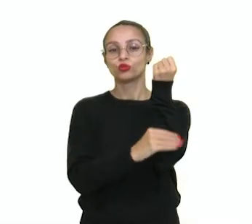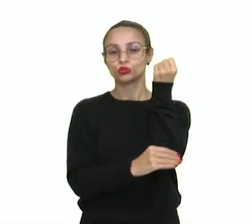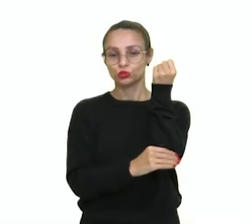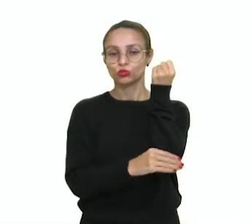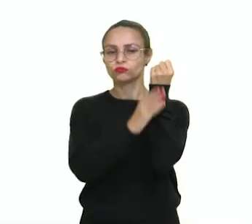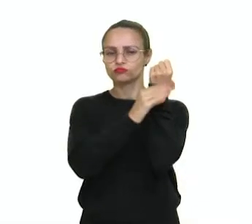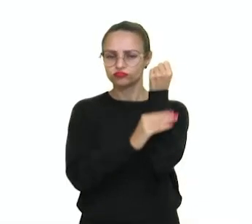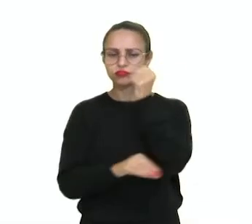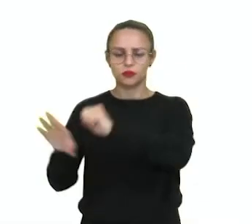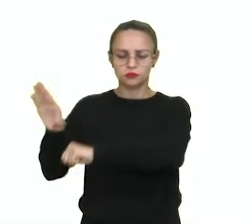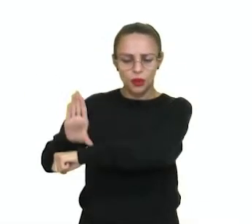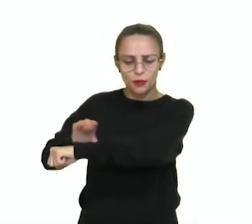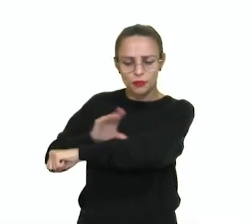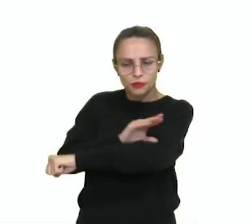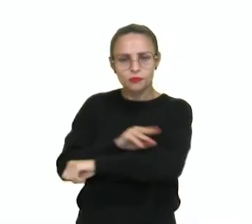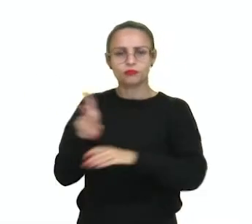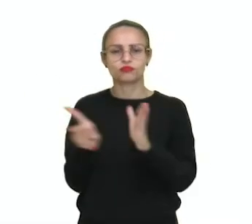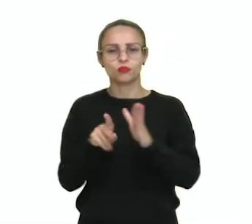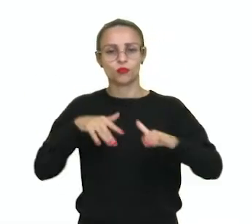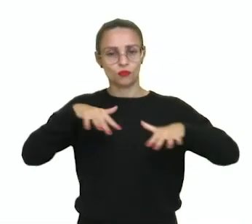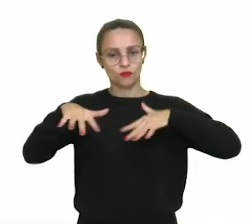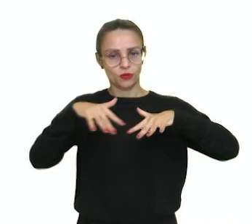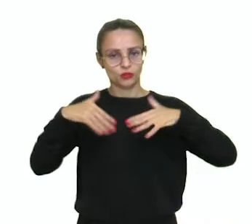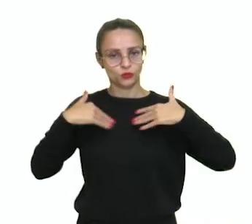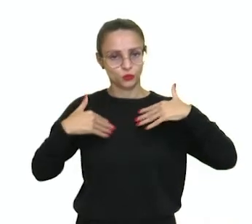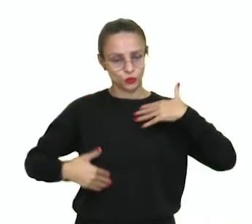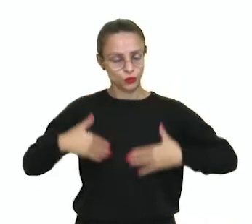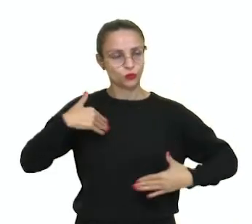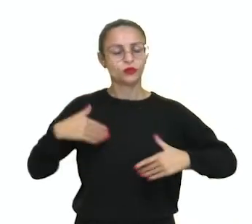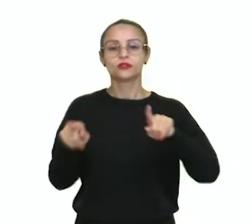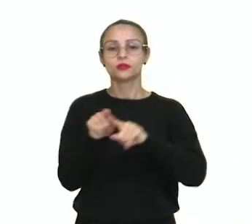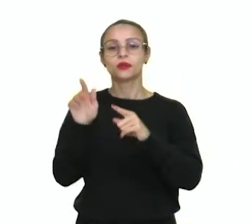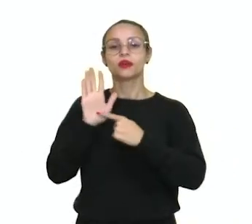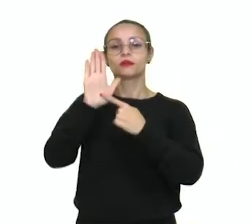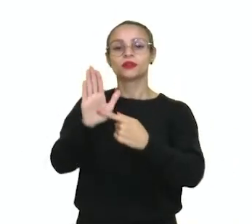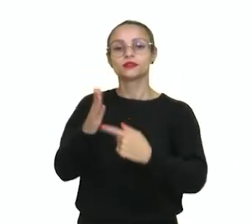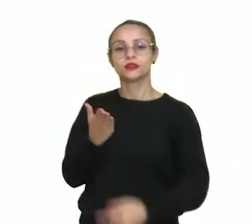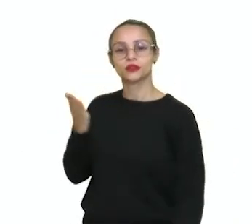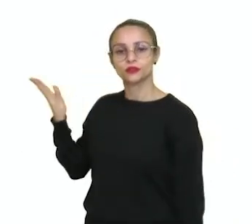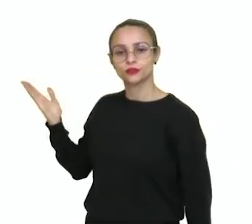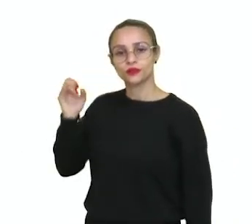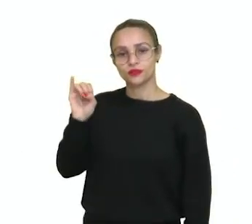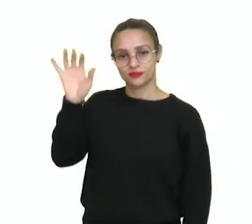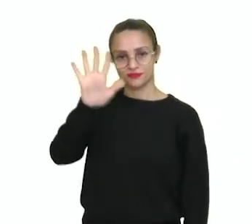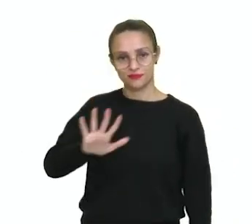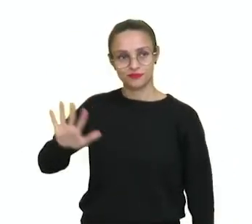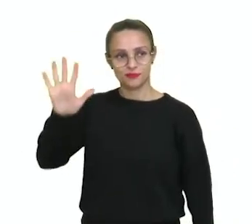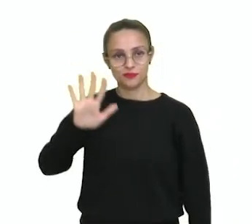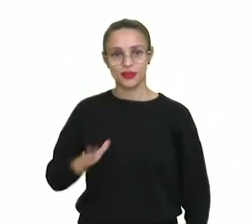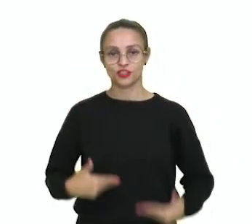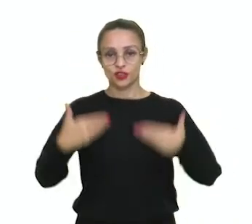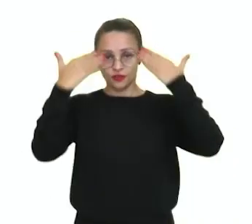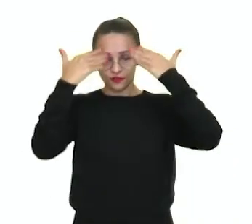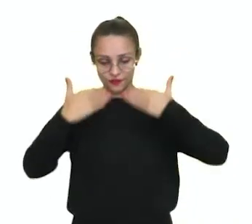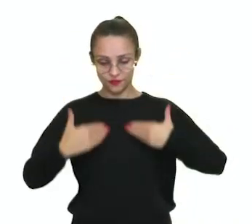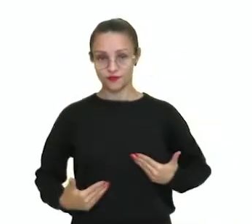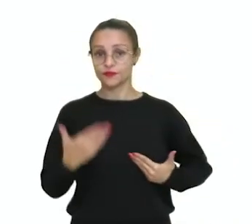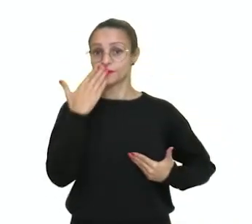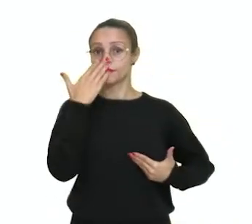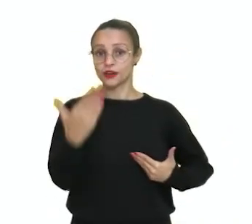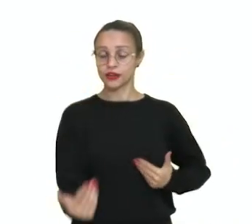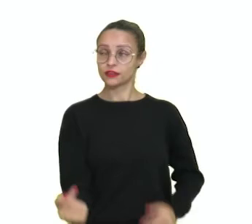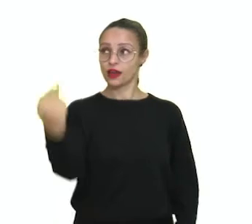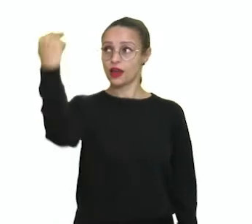da movimentação do corpo. Nessa imagem eu também apresento para vocês a parte anterior à frente e